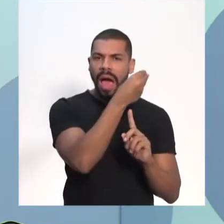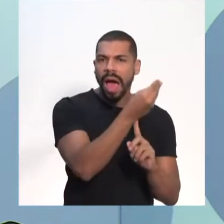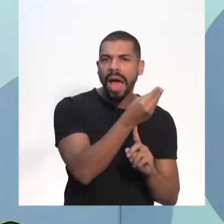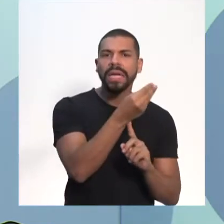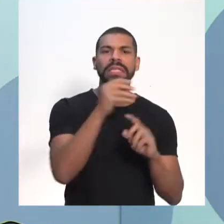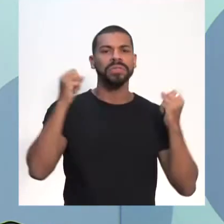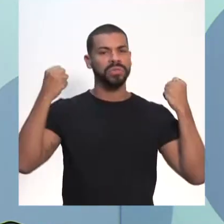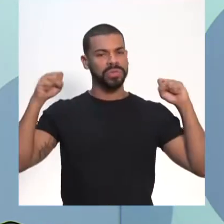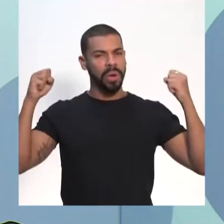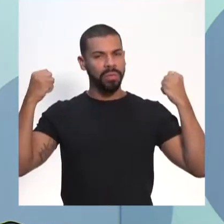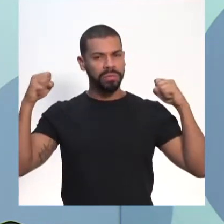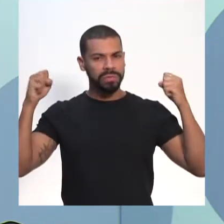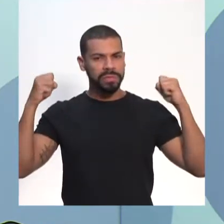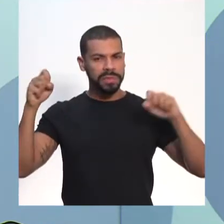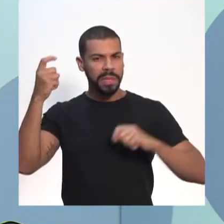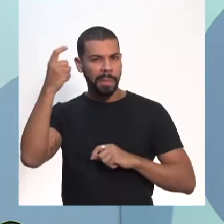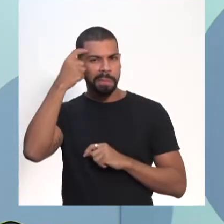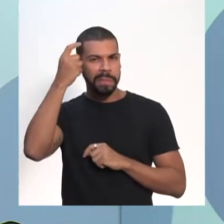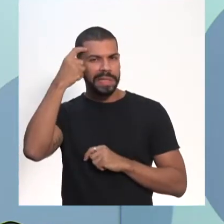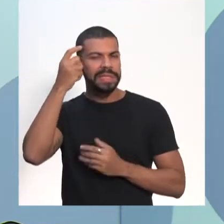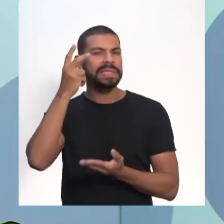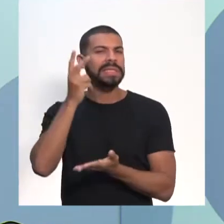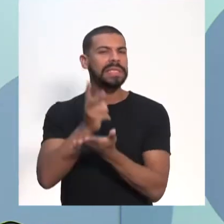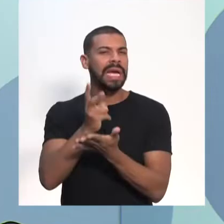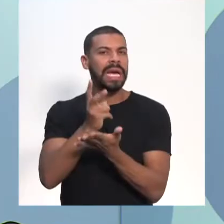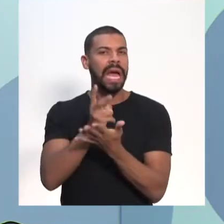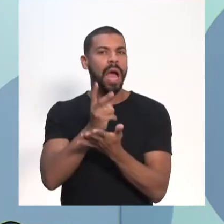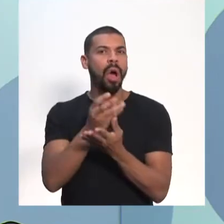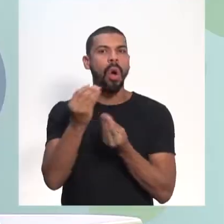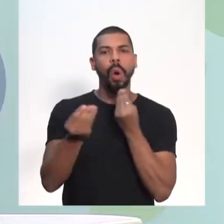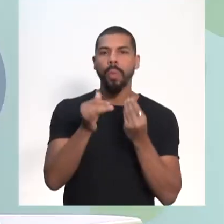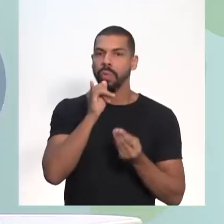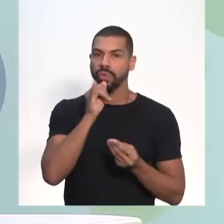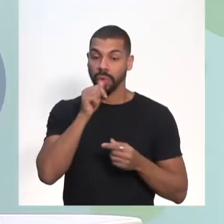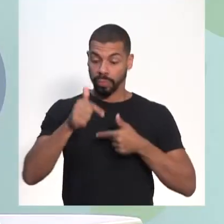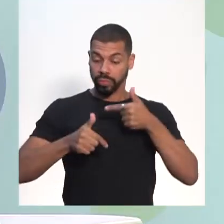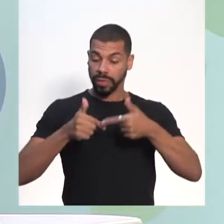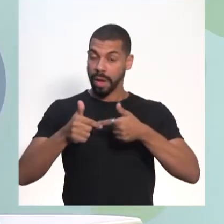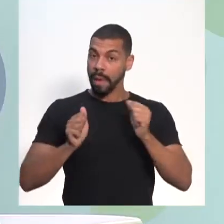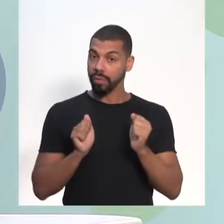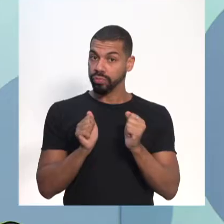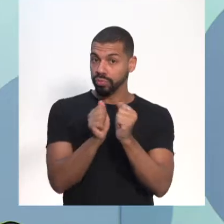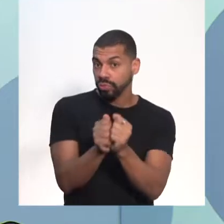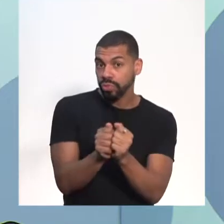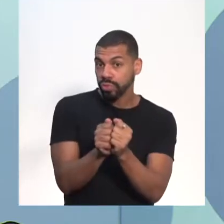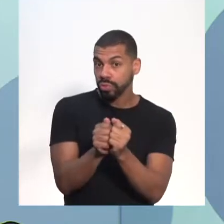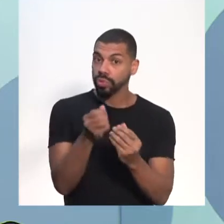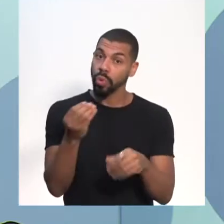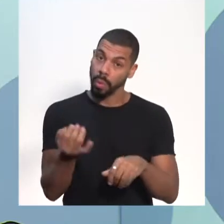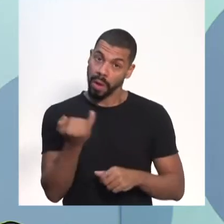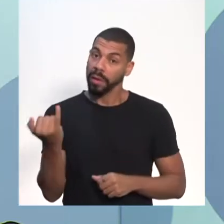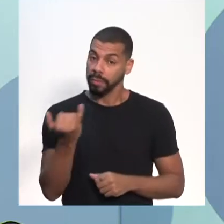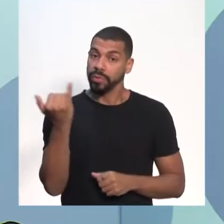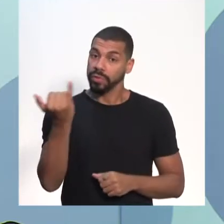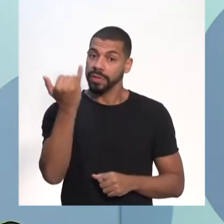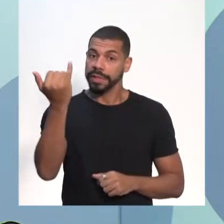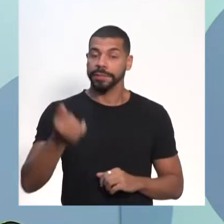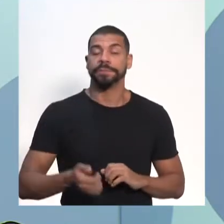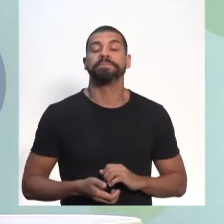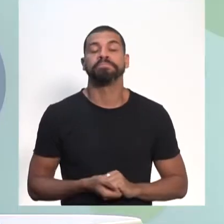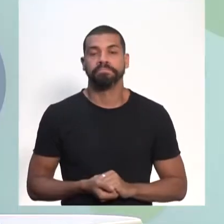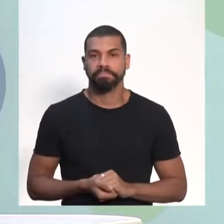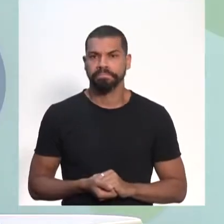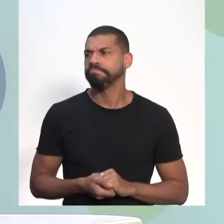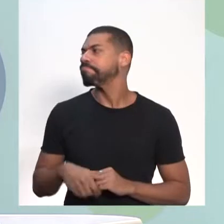mas sempre pensando, né, João, da forma articulada, em um trabalho articulado, e de como é importante essa articulação, né?